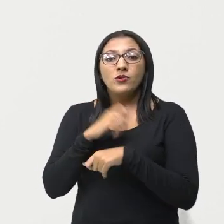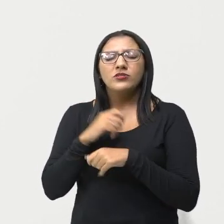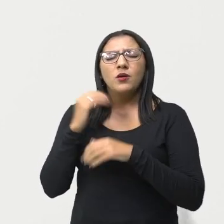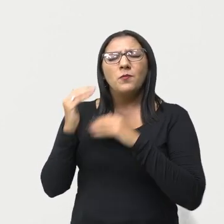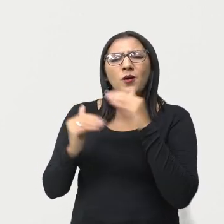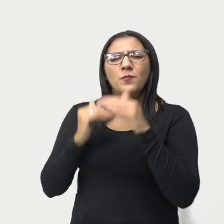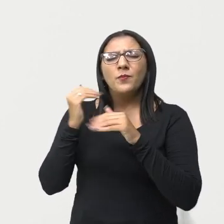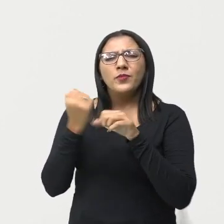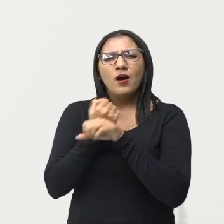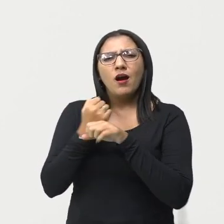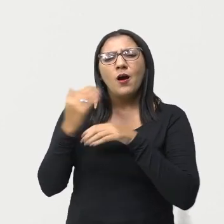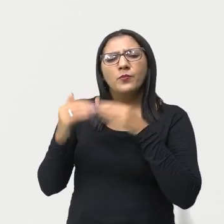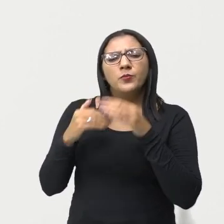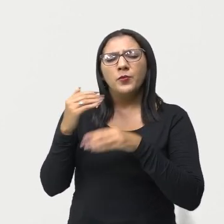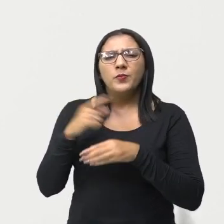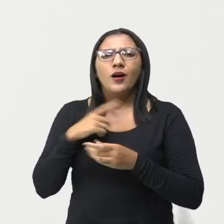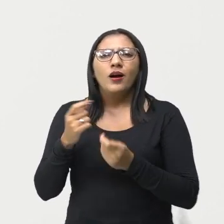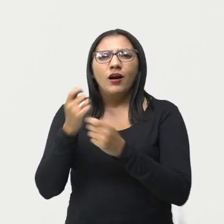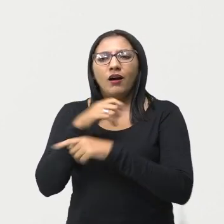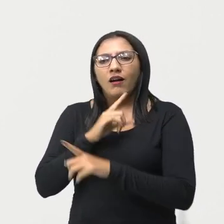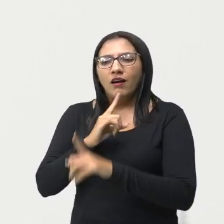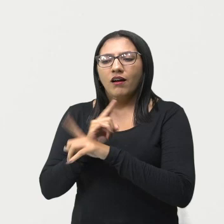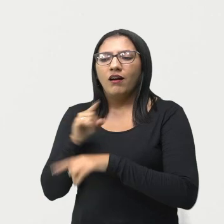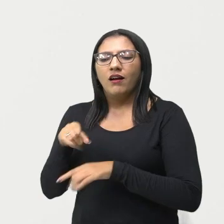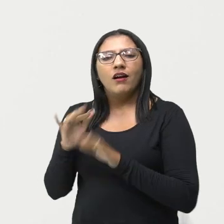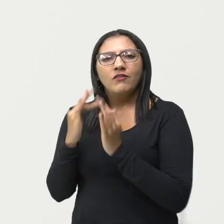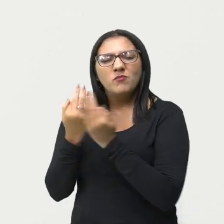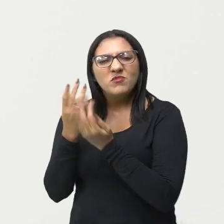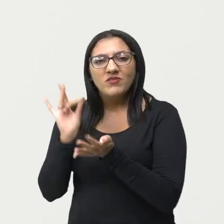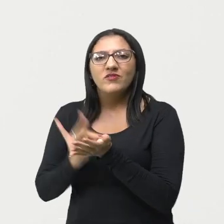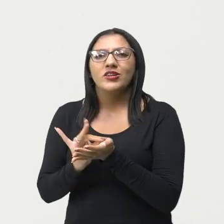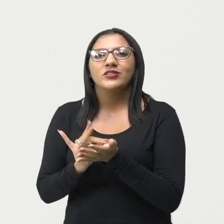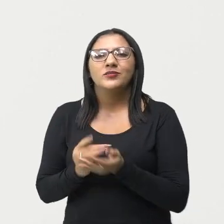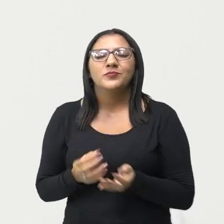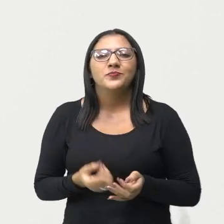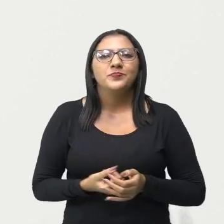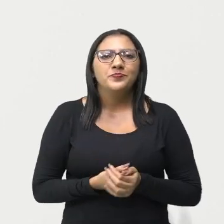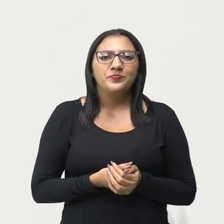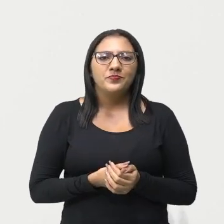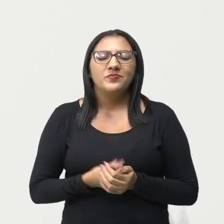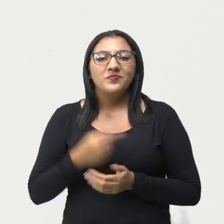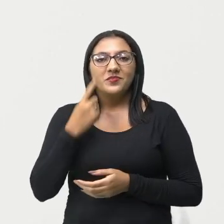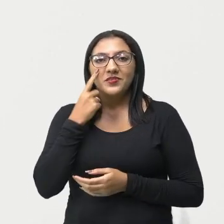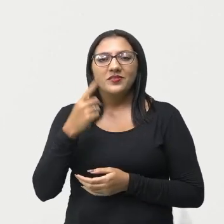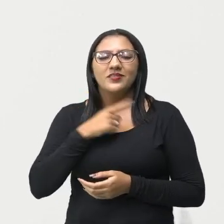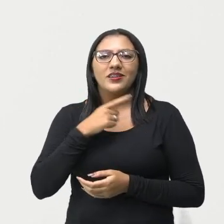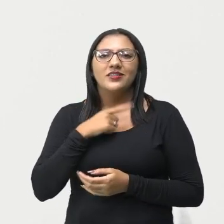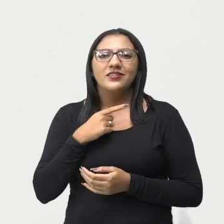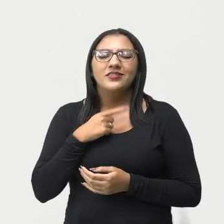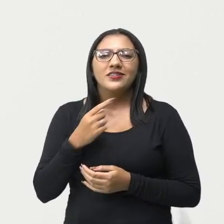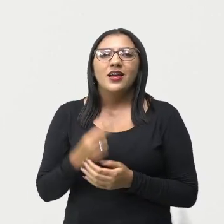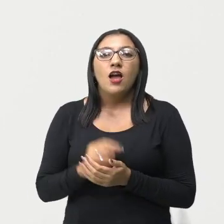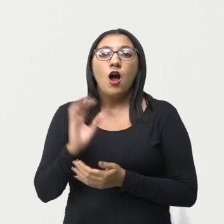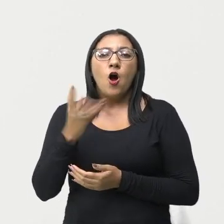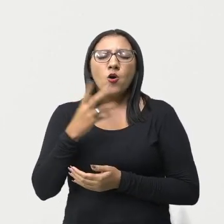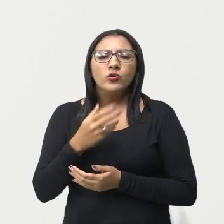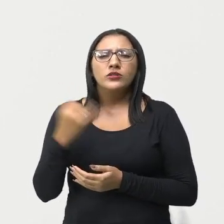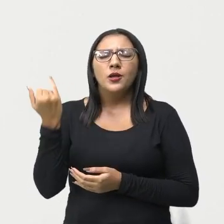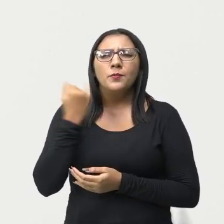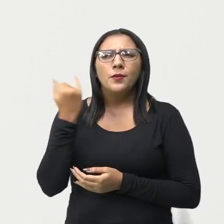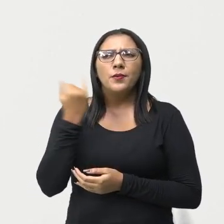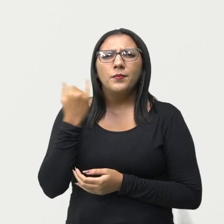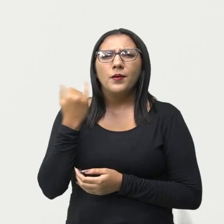fazer o desenho e reencontrar a sua família biológica, certo? Então aqui narra um acontecimento anterior ao